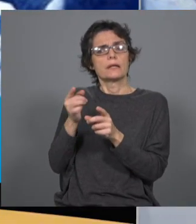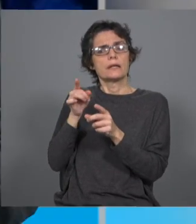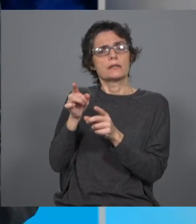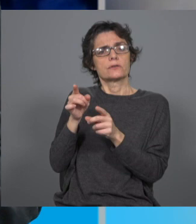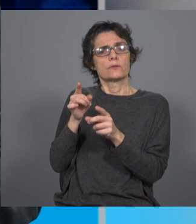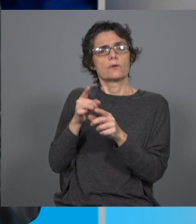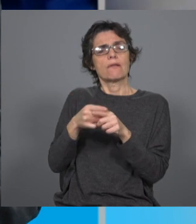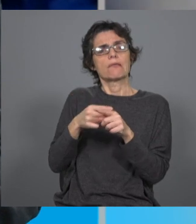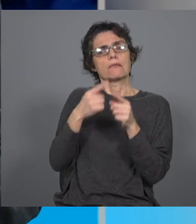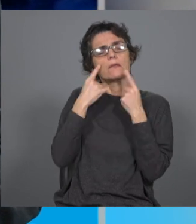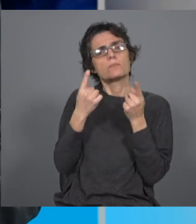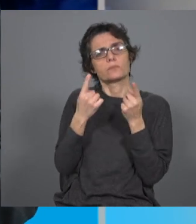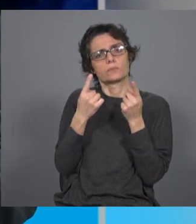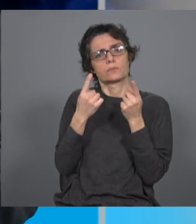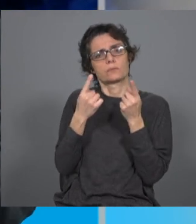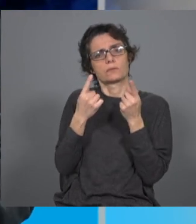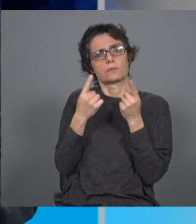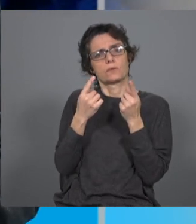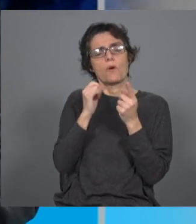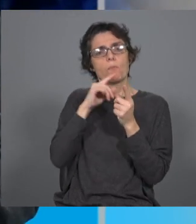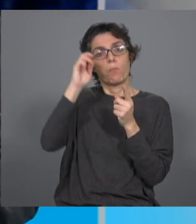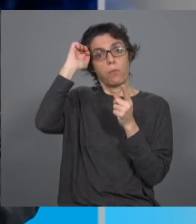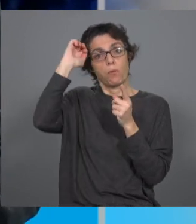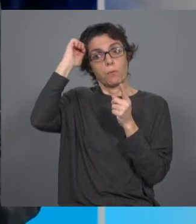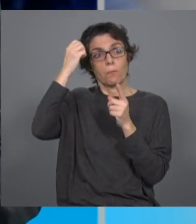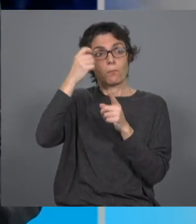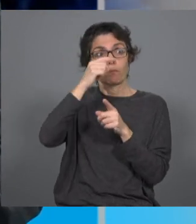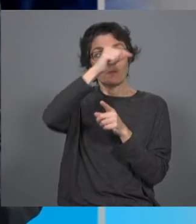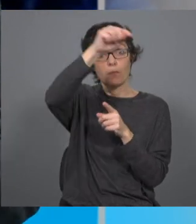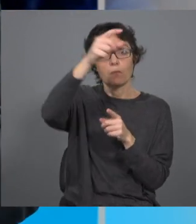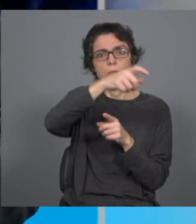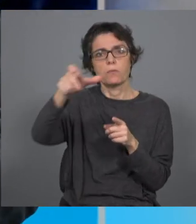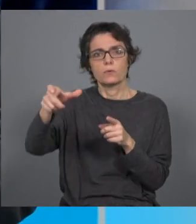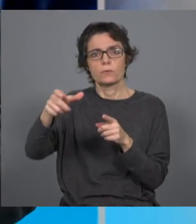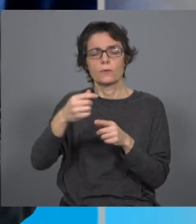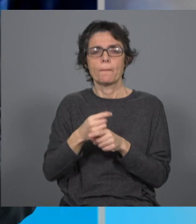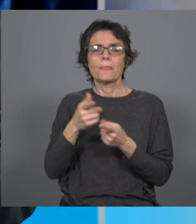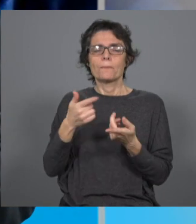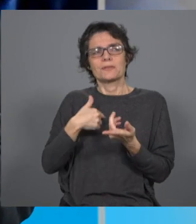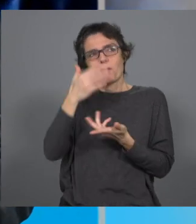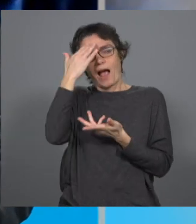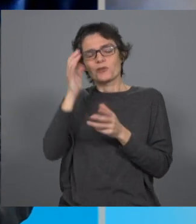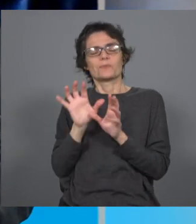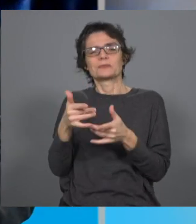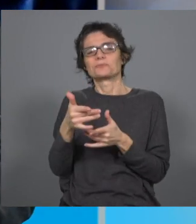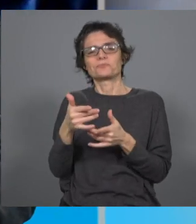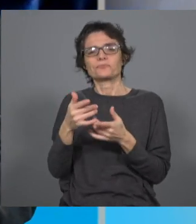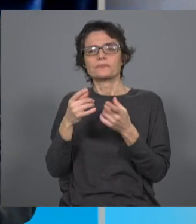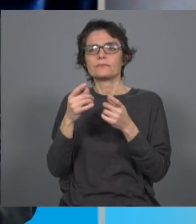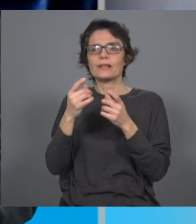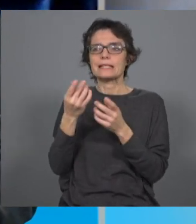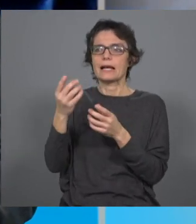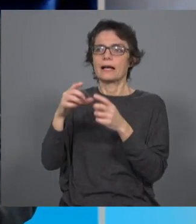opinião, com o receio de perder a identidade e com a fantasia que a minha liberdade está posta em causa